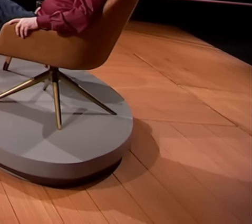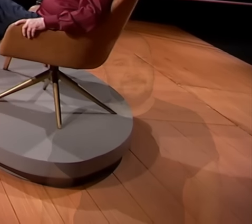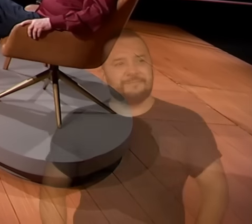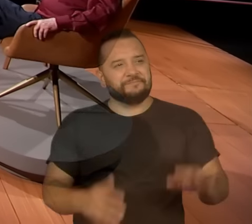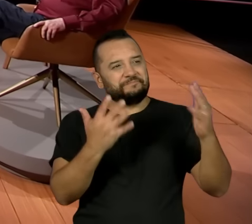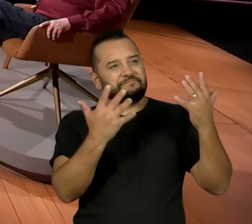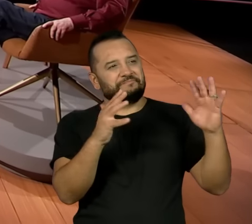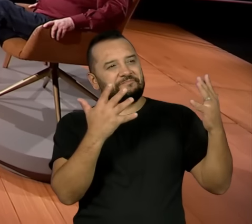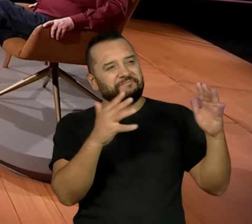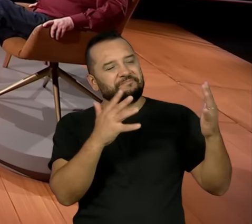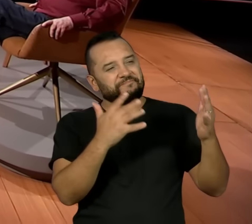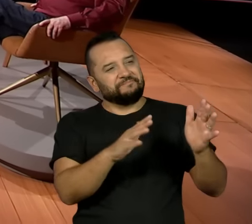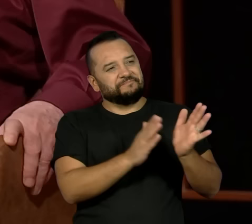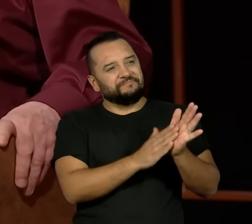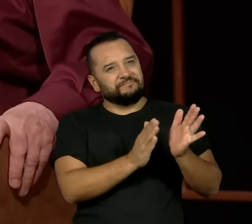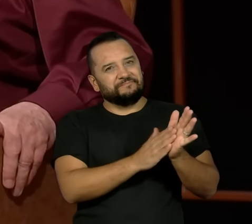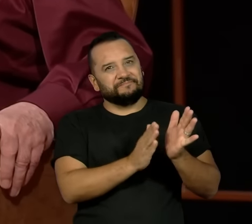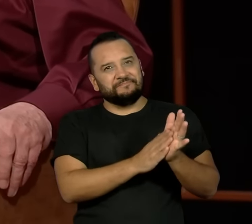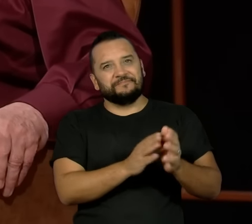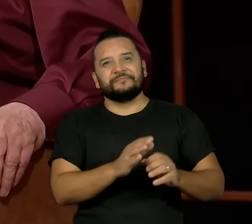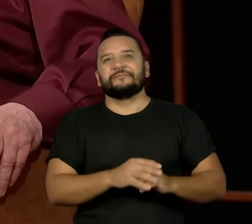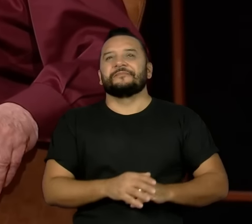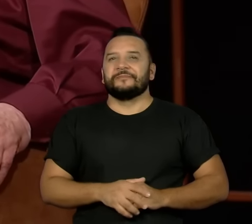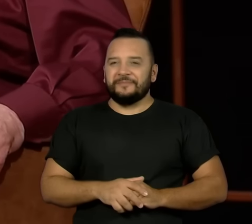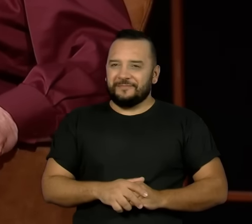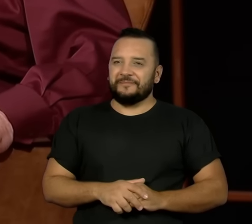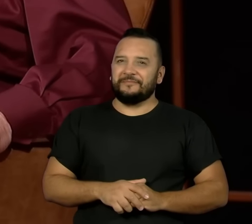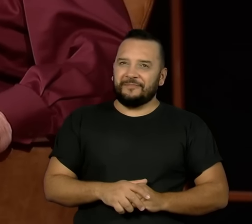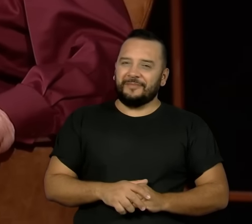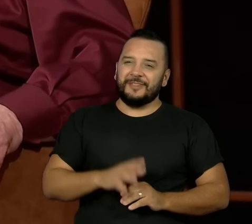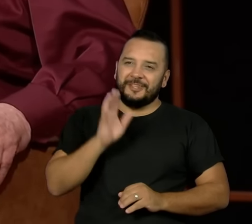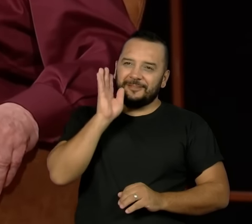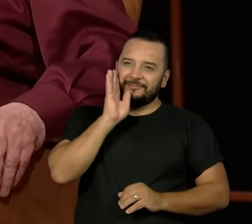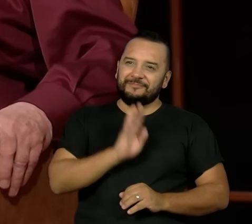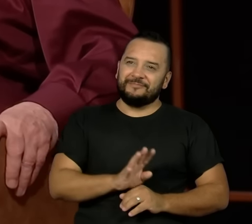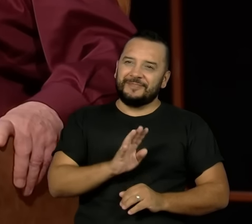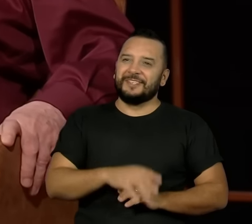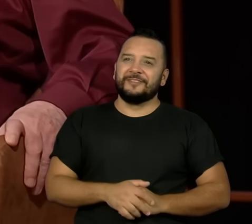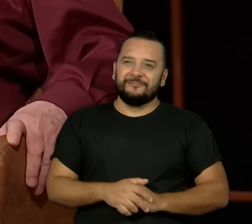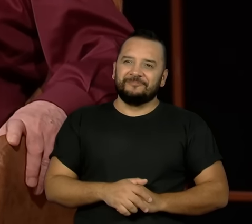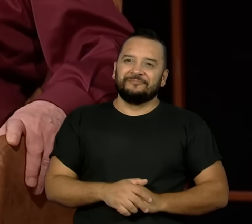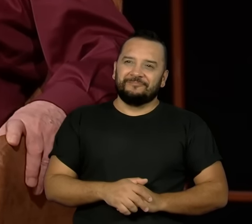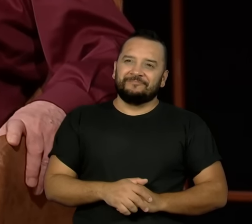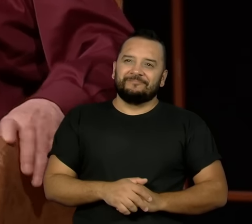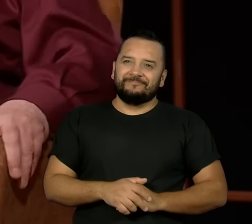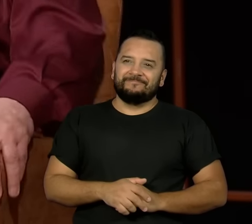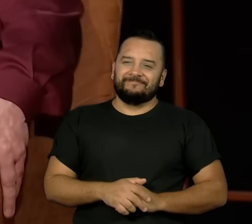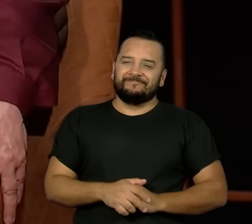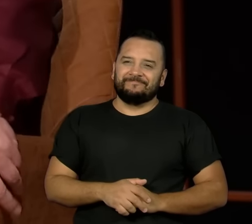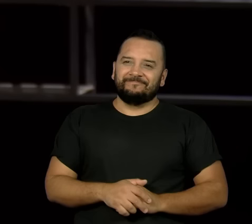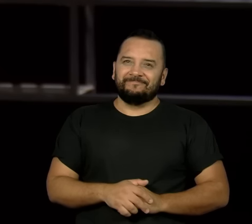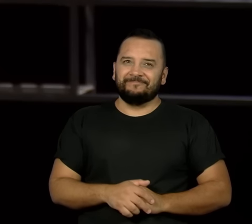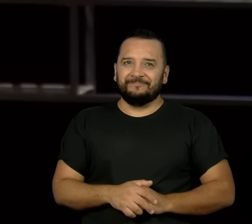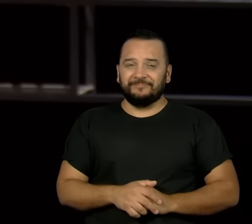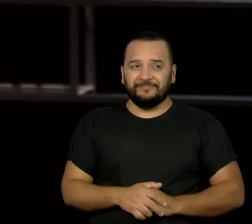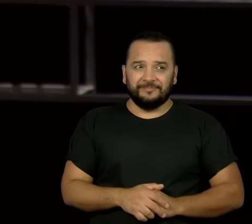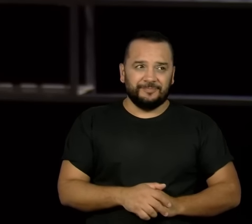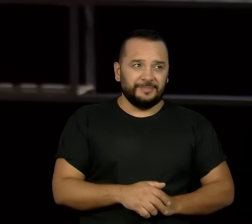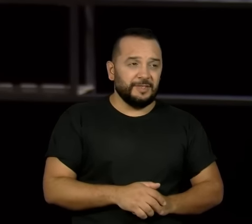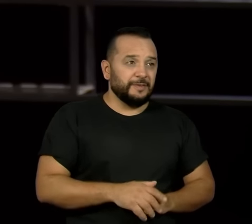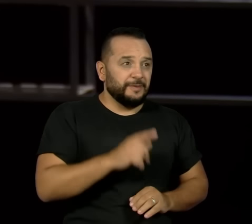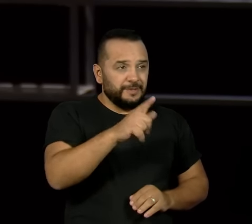Bravo. Bacana, né? Bacana. Muito bacana, bacana. Hilbert. Pois é, pois é. Pedro, você costuma falar muito